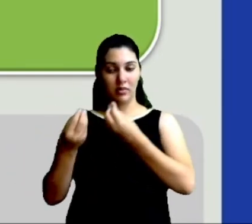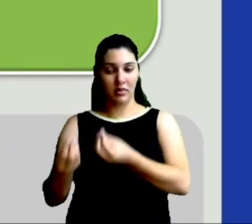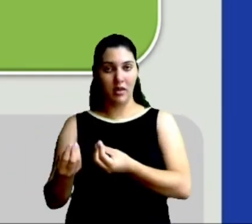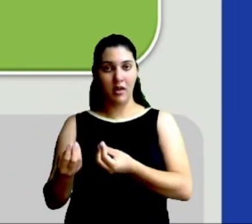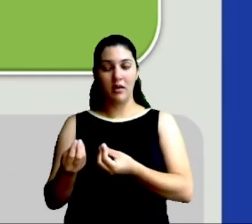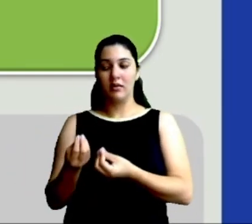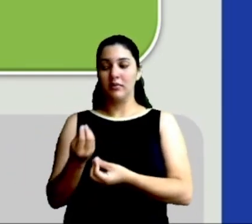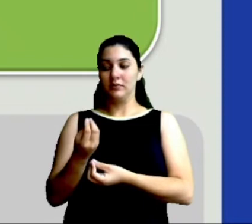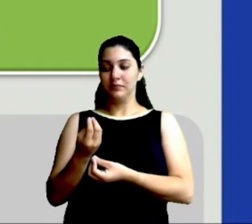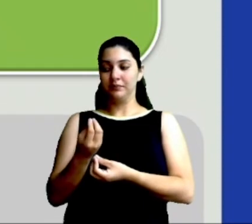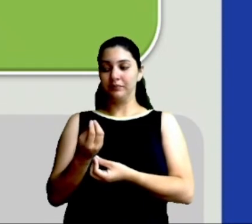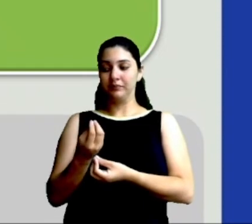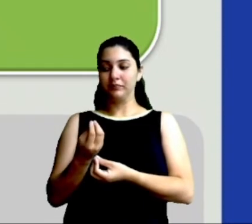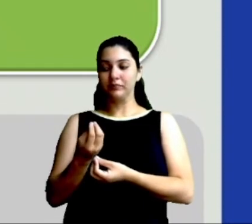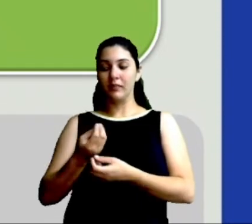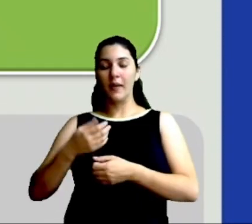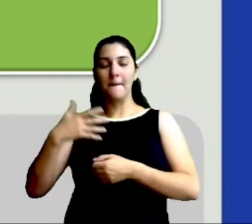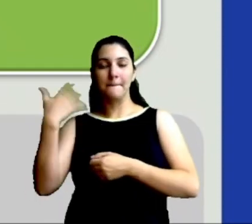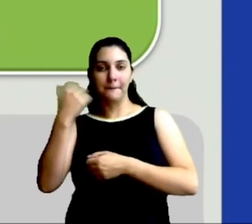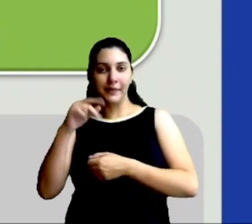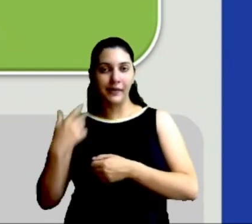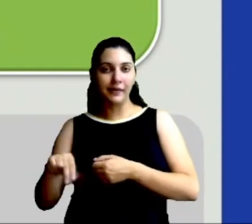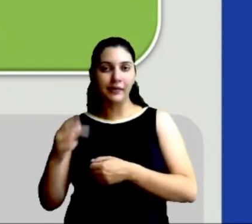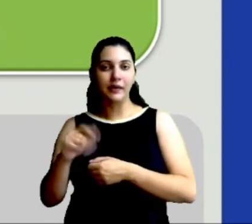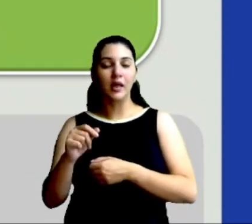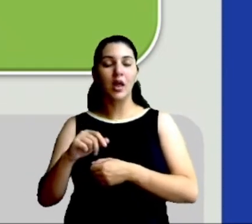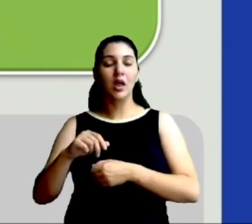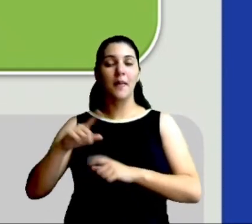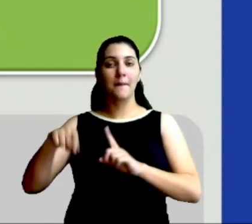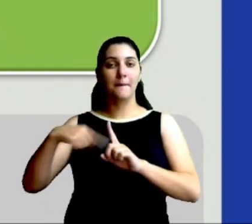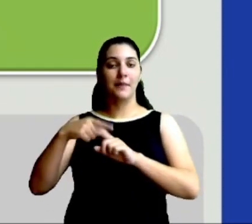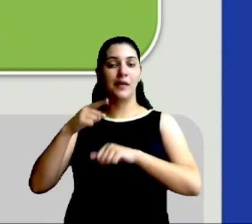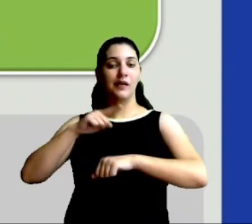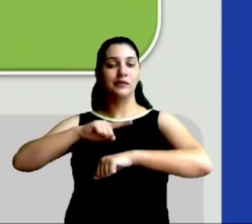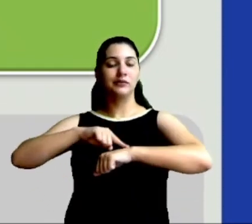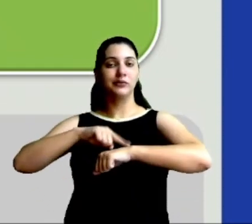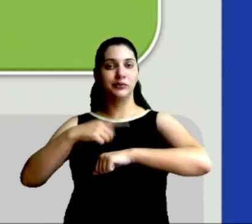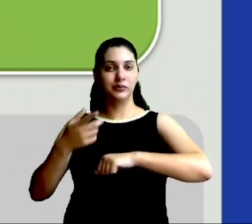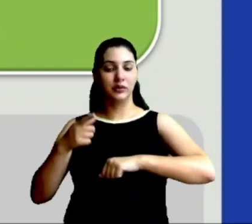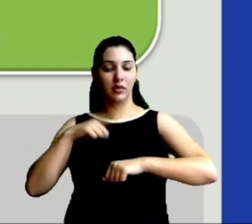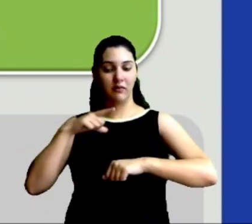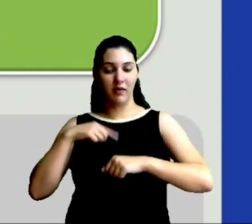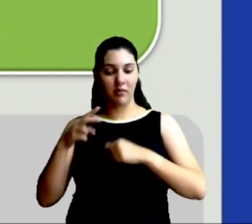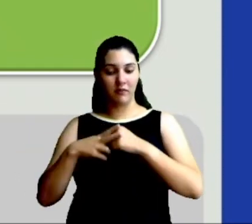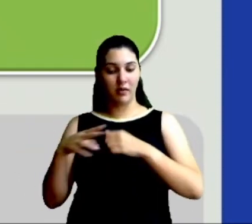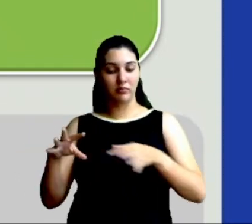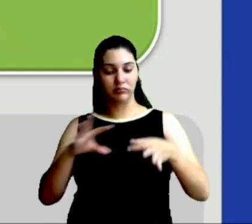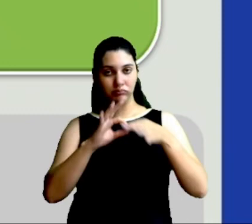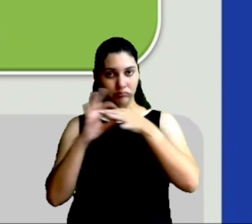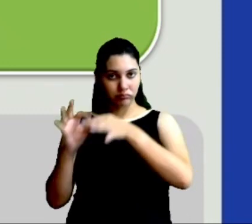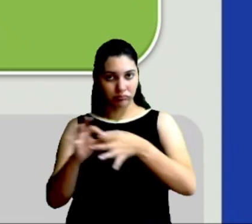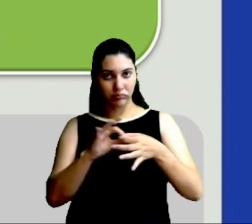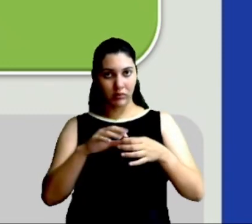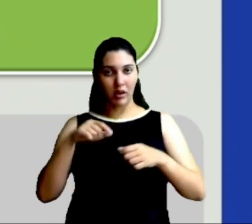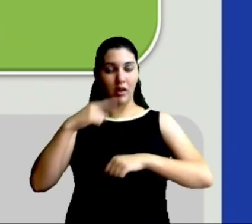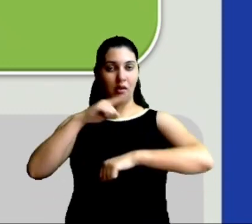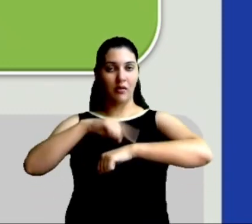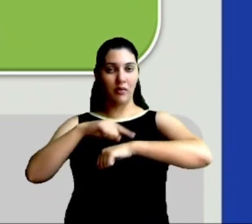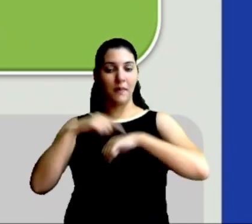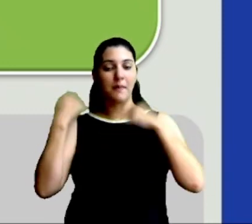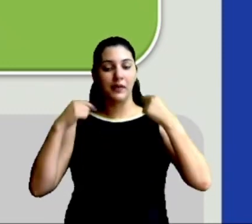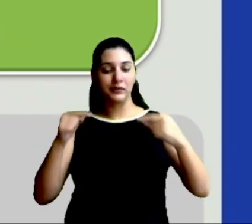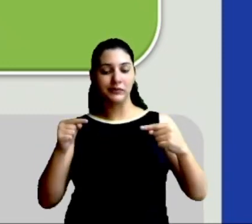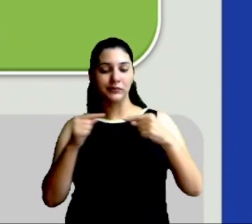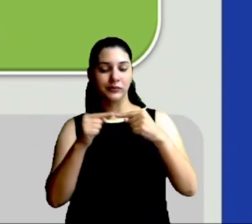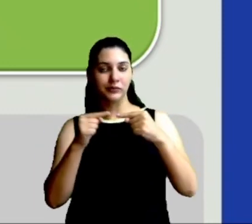e bater, mais horas. Então, se tiver com esses verbos associado aí às horas, ele tem que concordar com o